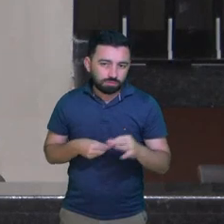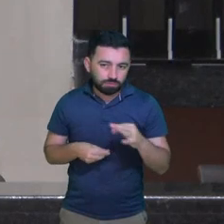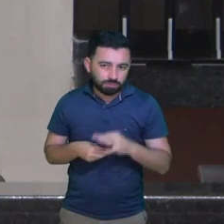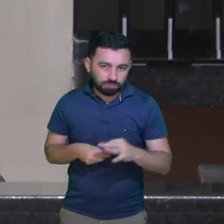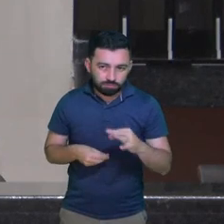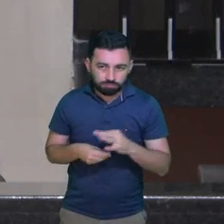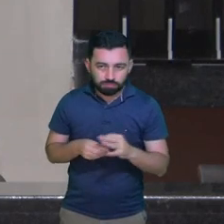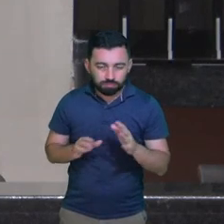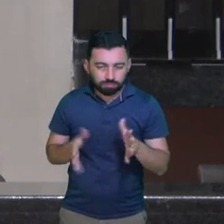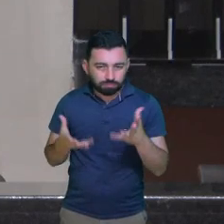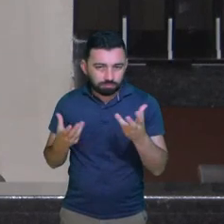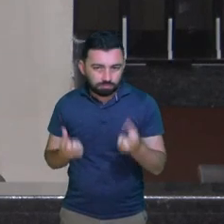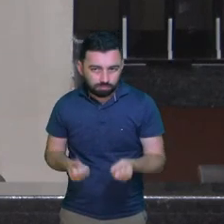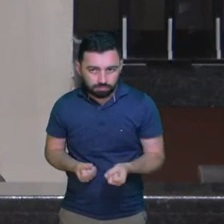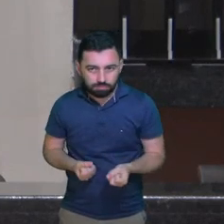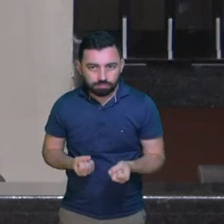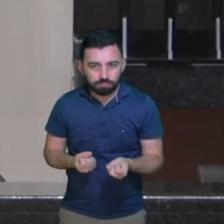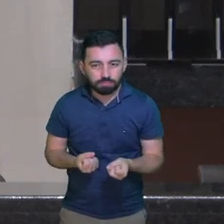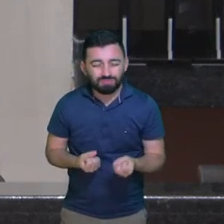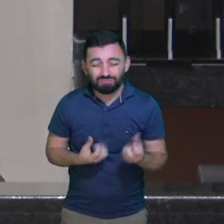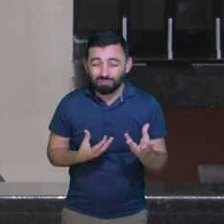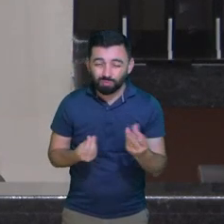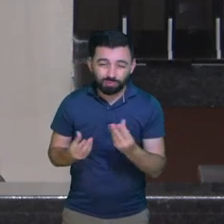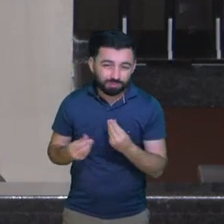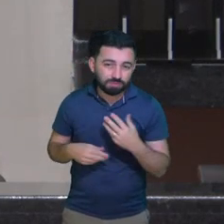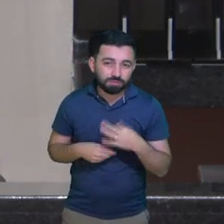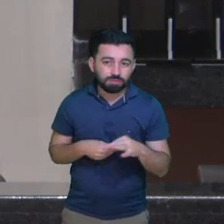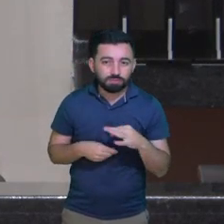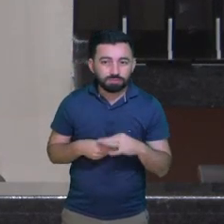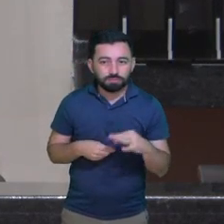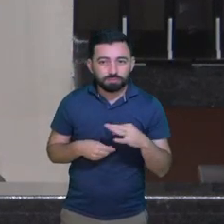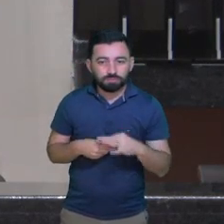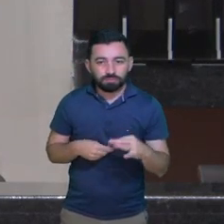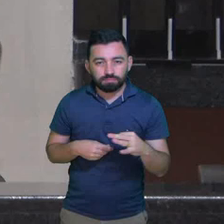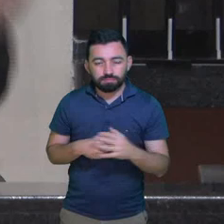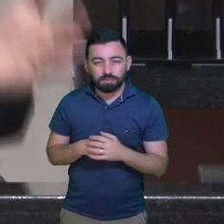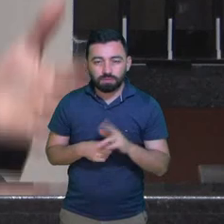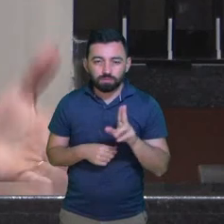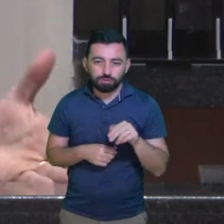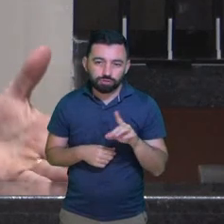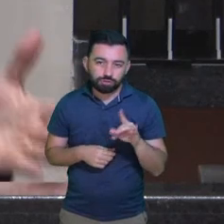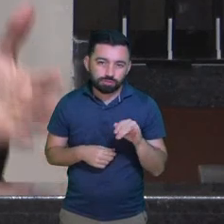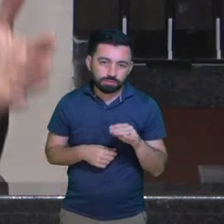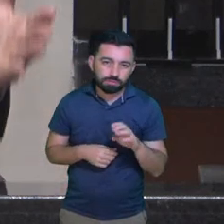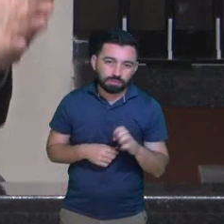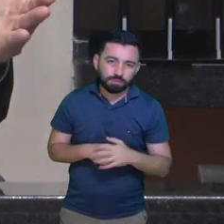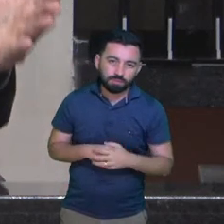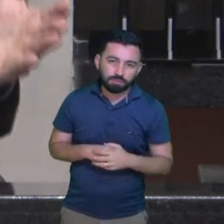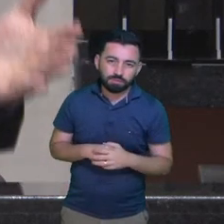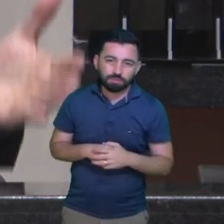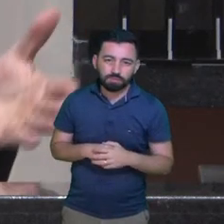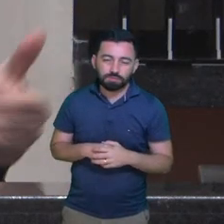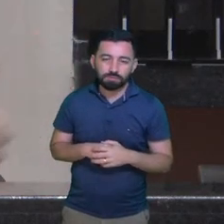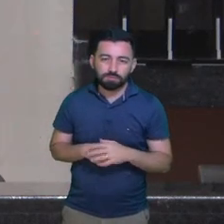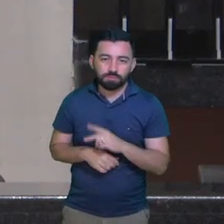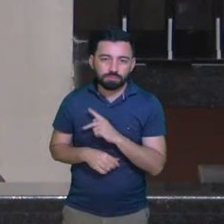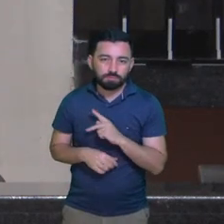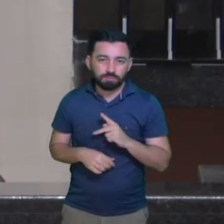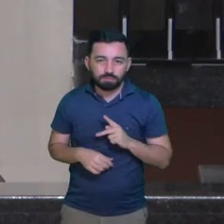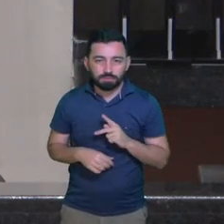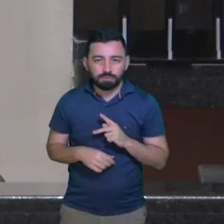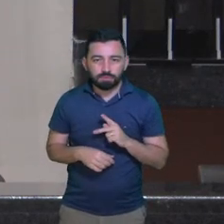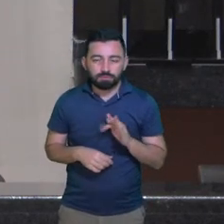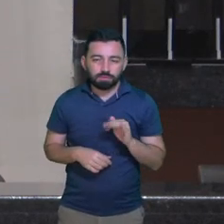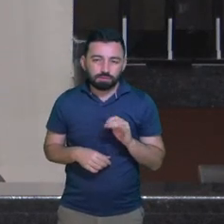vou repetir aqui porque são muitas tenho aqui o vejo a um Dime As instituições públicas a fecan e